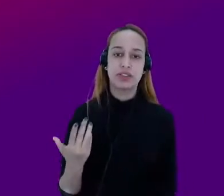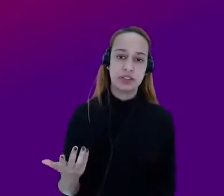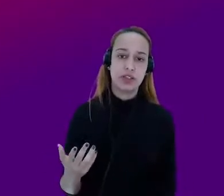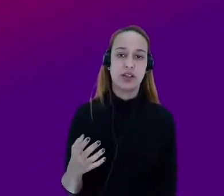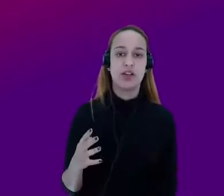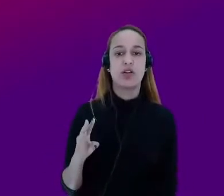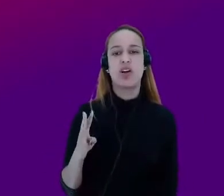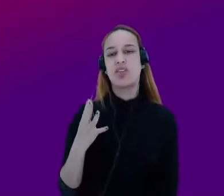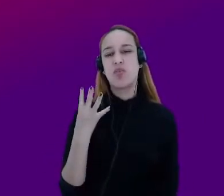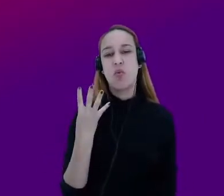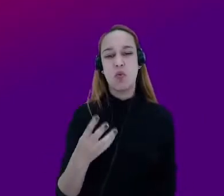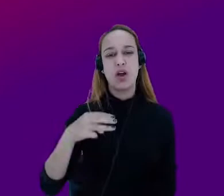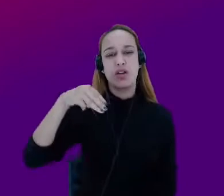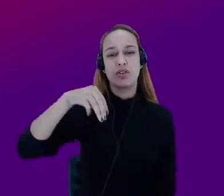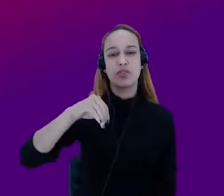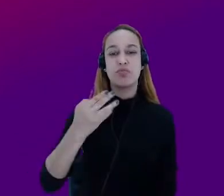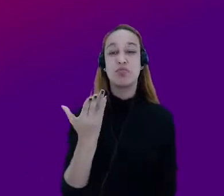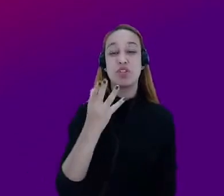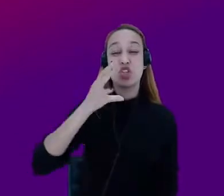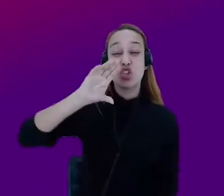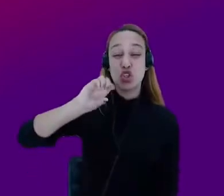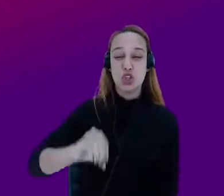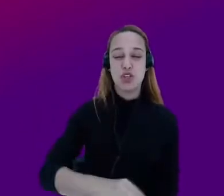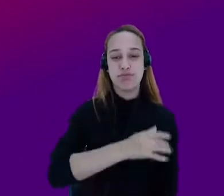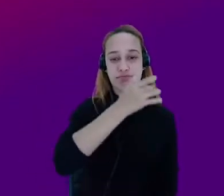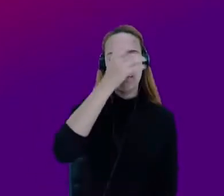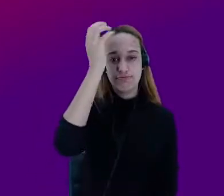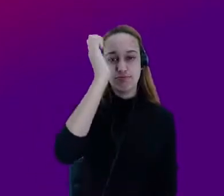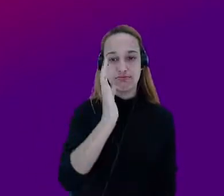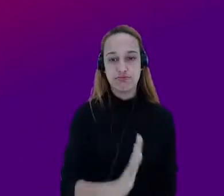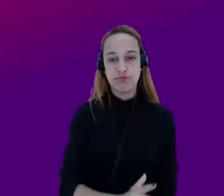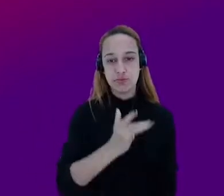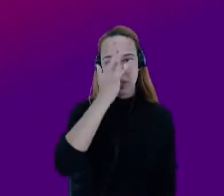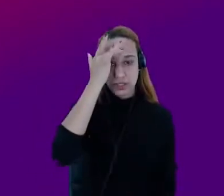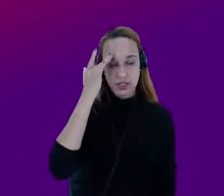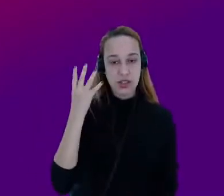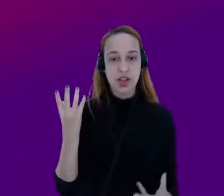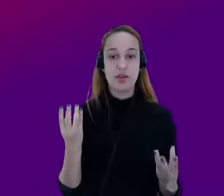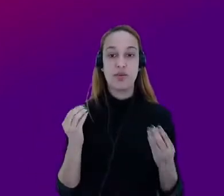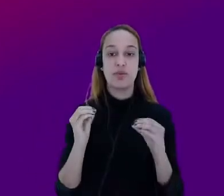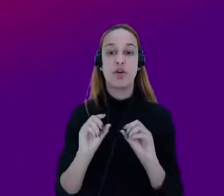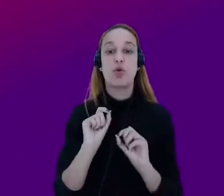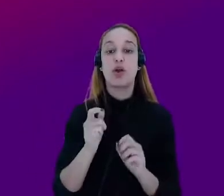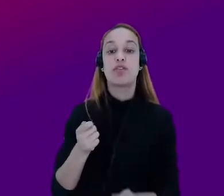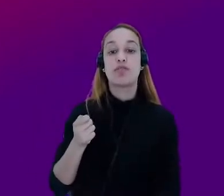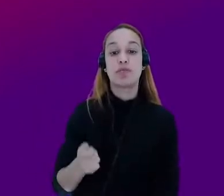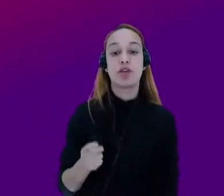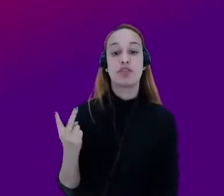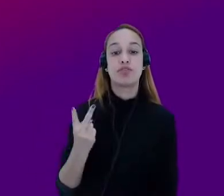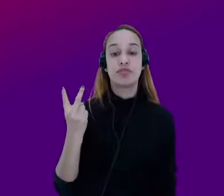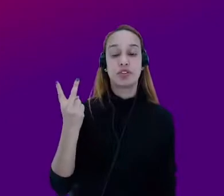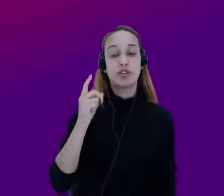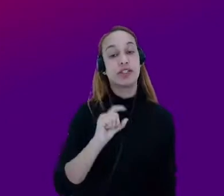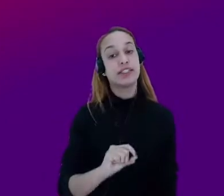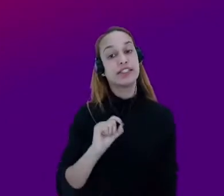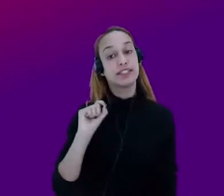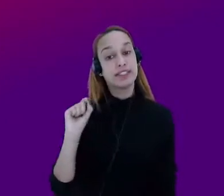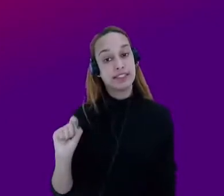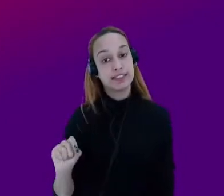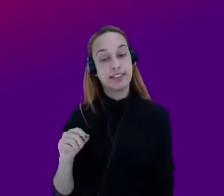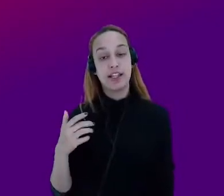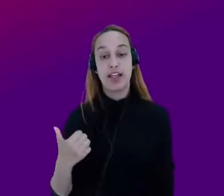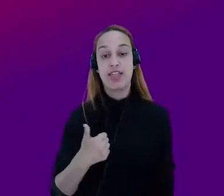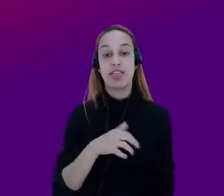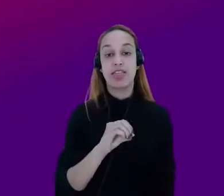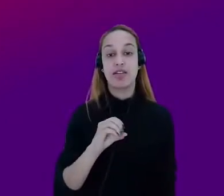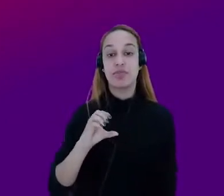quase 4 milhões de brasileiros aplicando dinheiro na Bolsa de Valores. E isso é